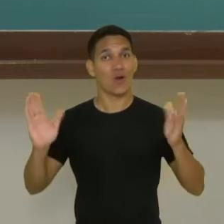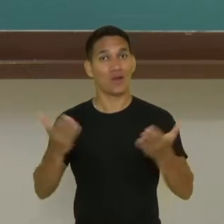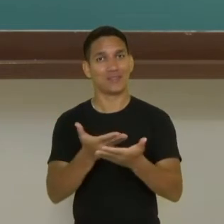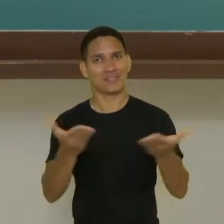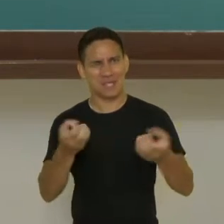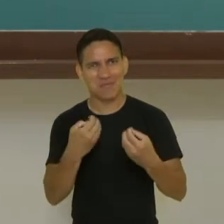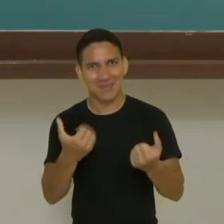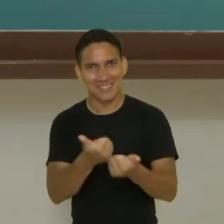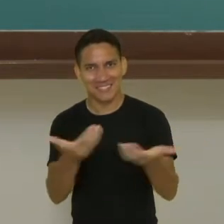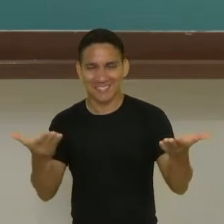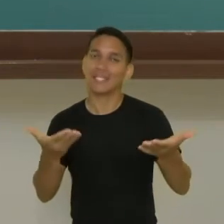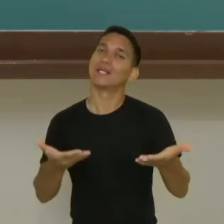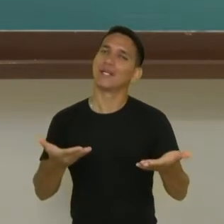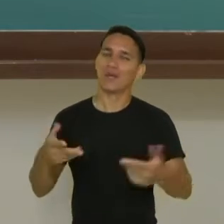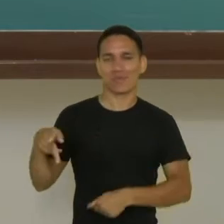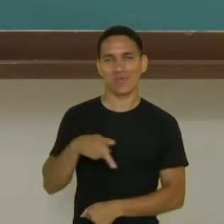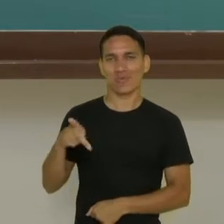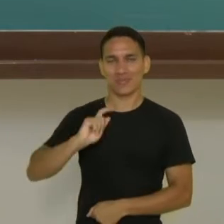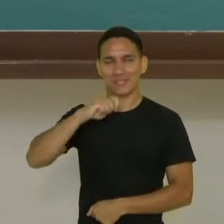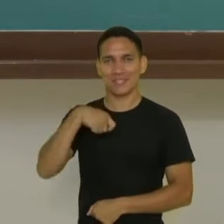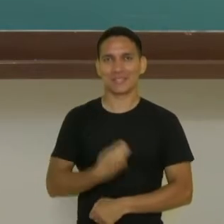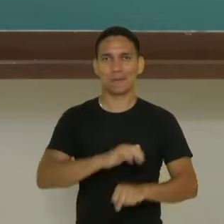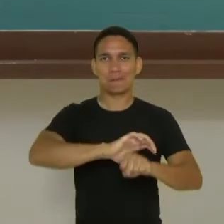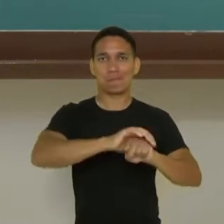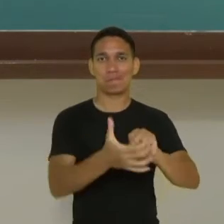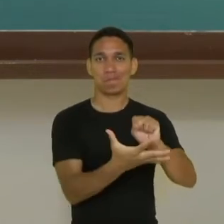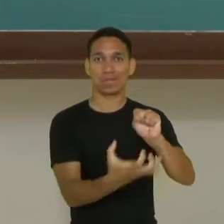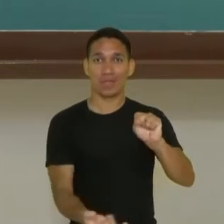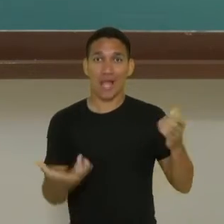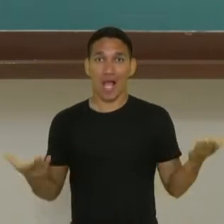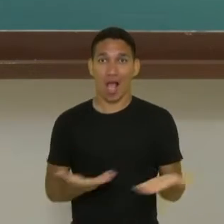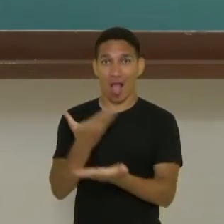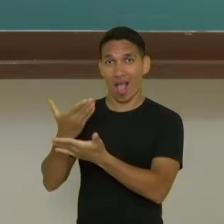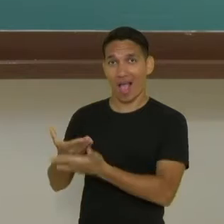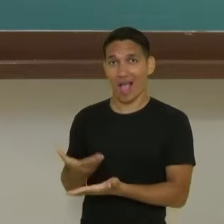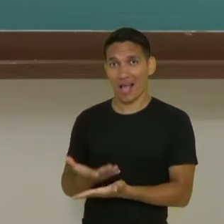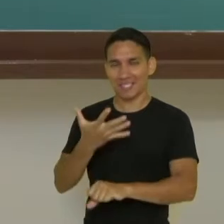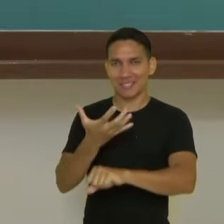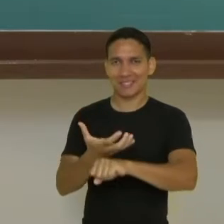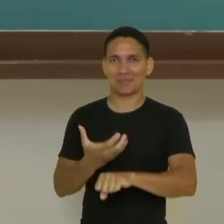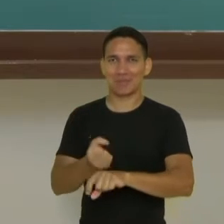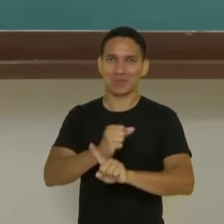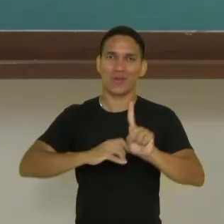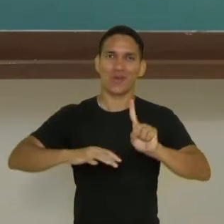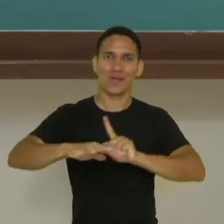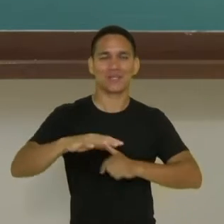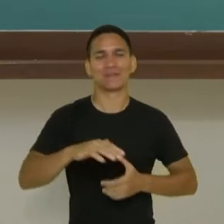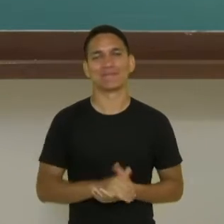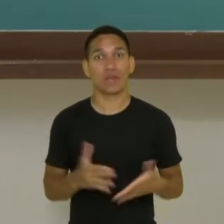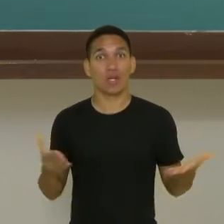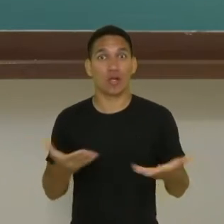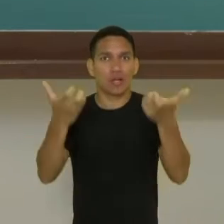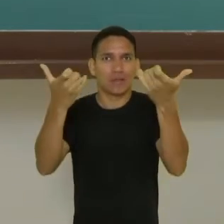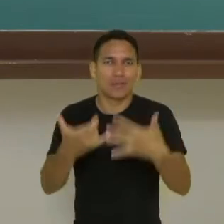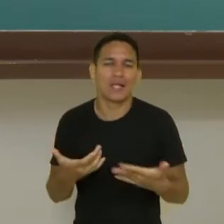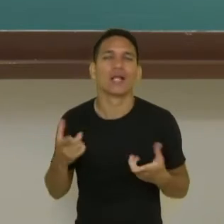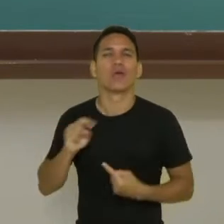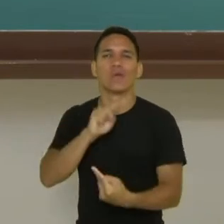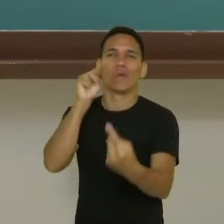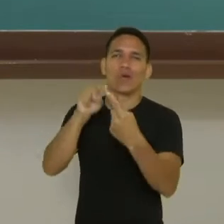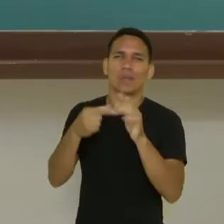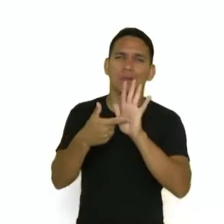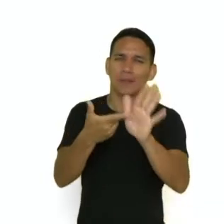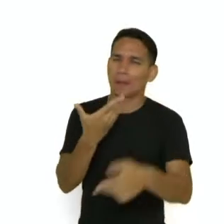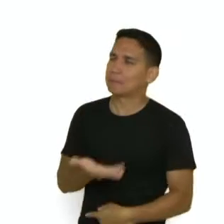Olá, tudo bem? Professor Demetrio na área para mais uma aula de Sociologia. Hoje, como grande objetivo